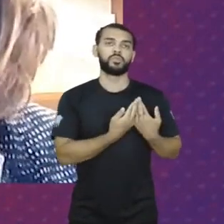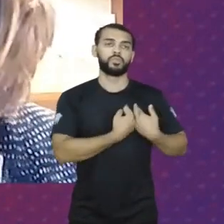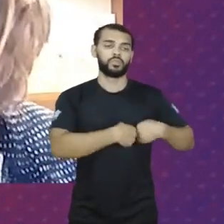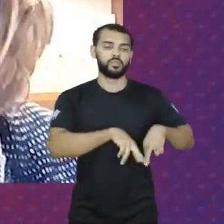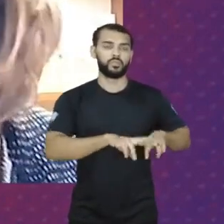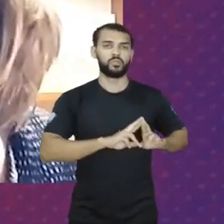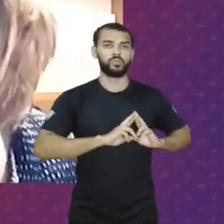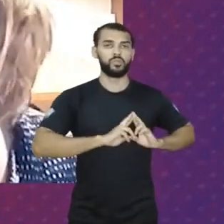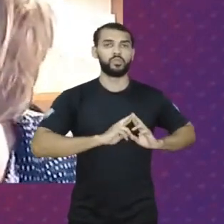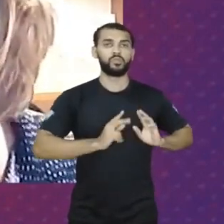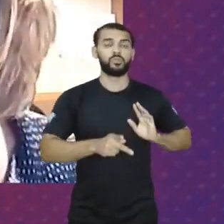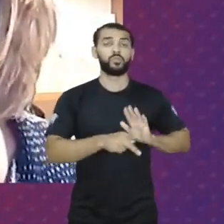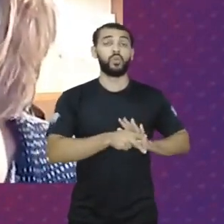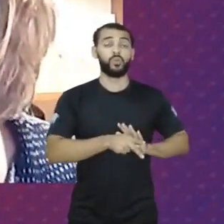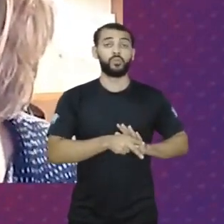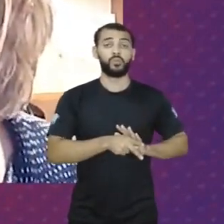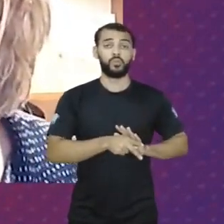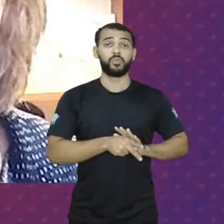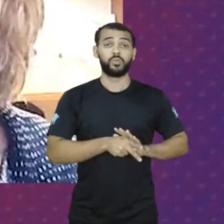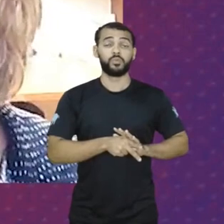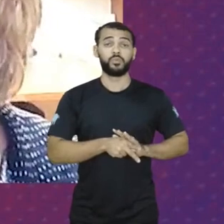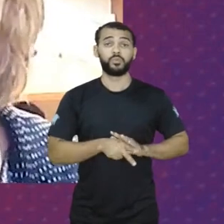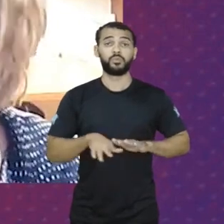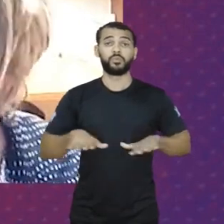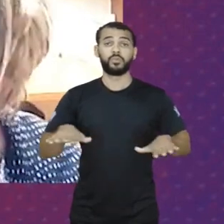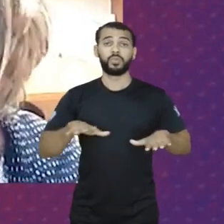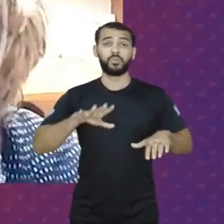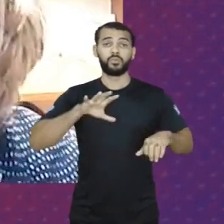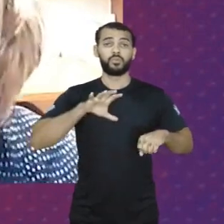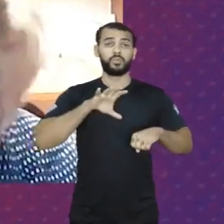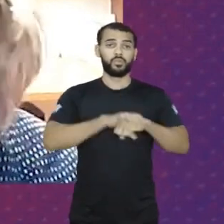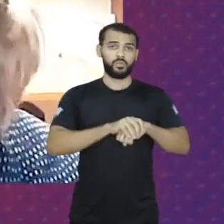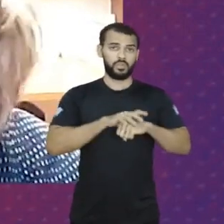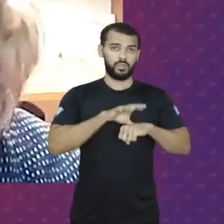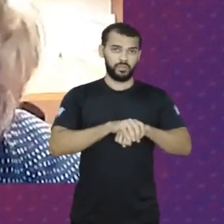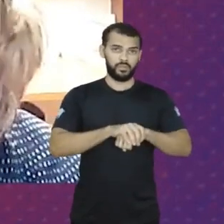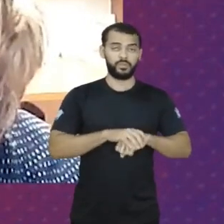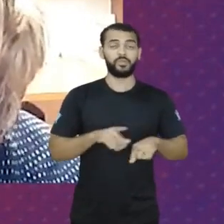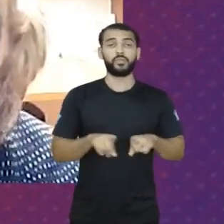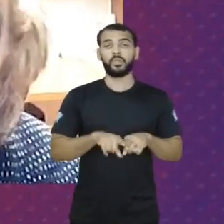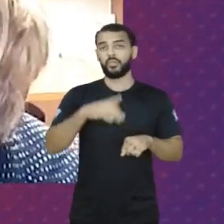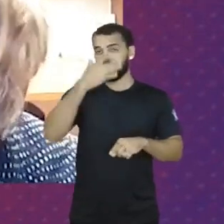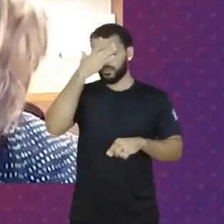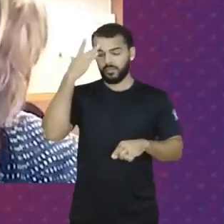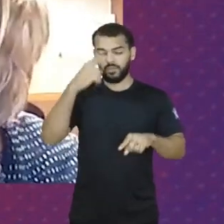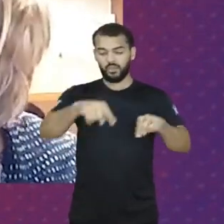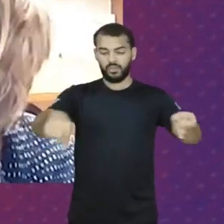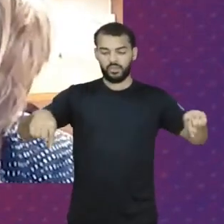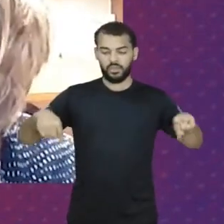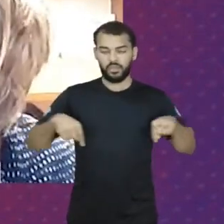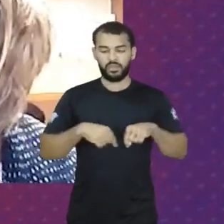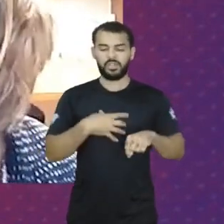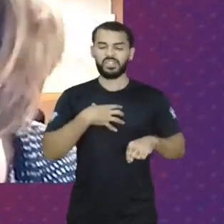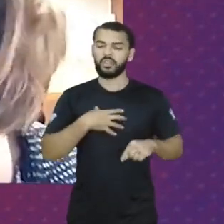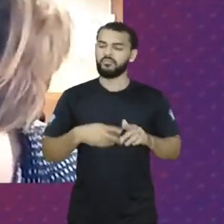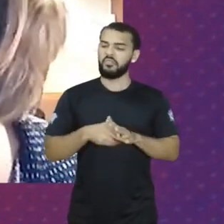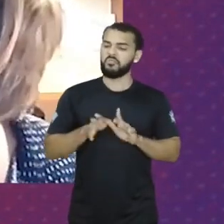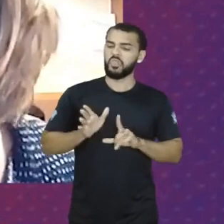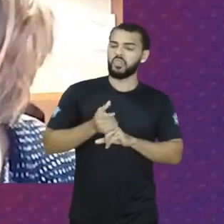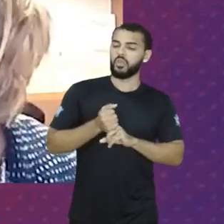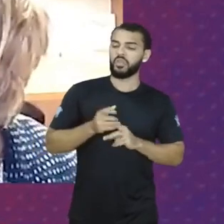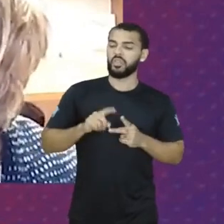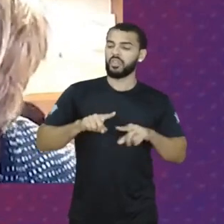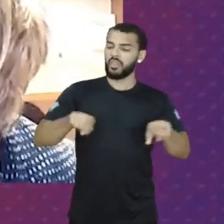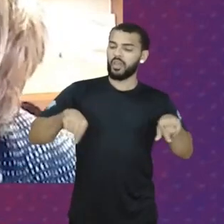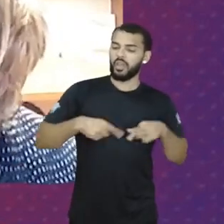onde os donos da terra também se sentiam donos das mulheres, ou donos das crianças, dos corpos dos trabalhadores e particularmente